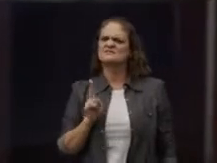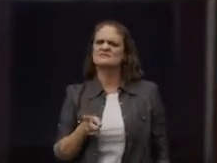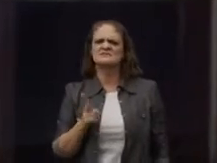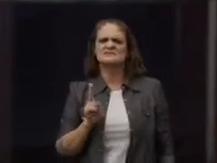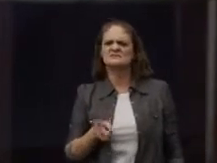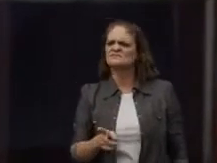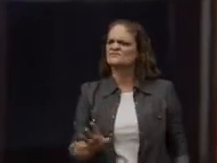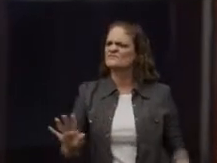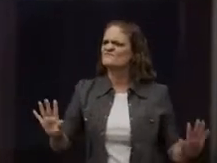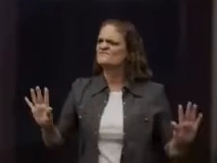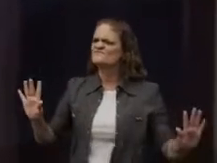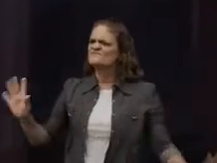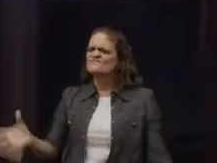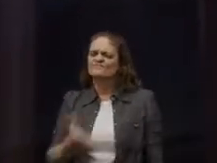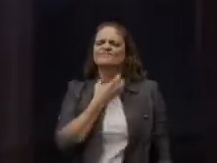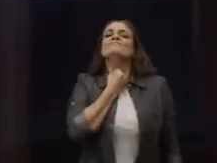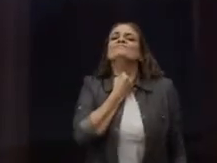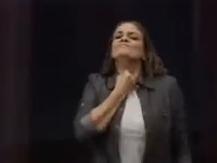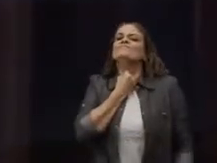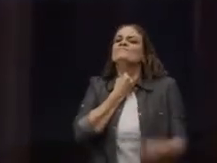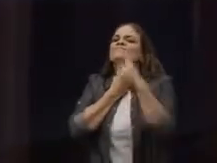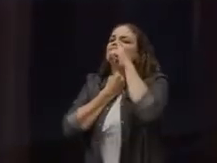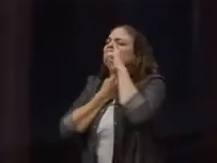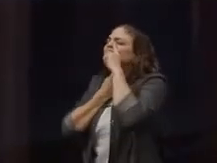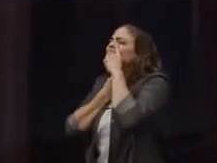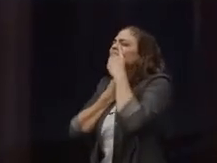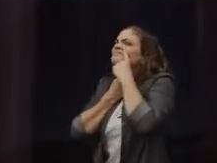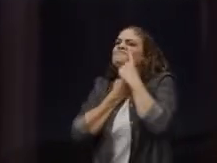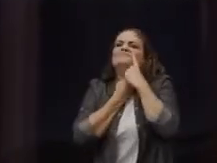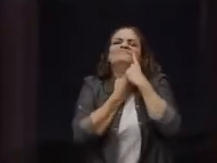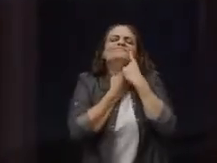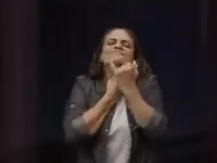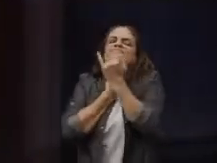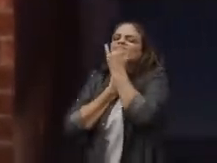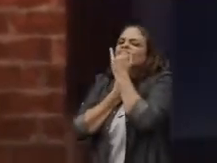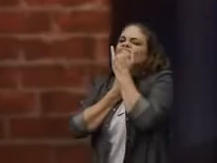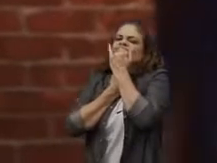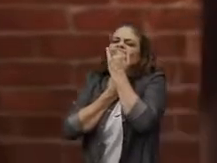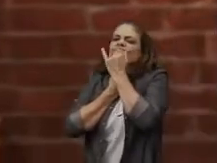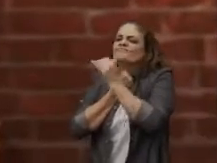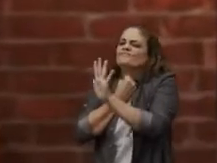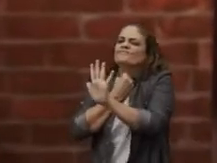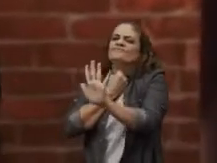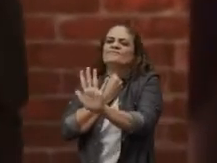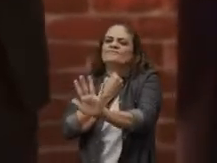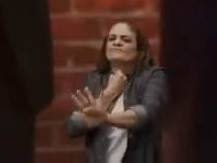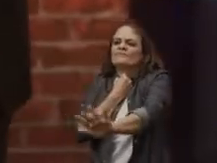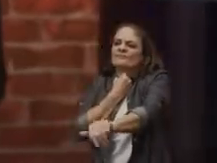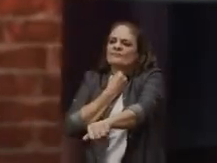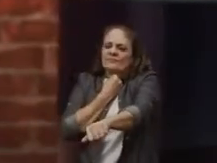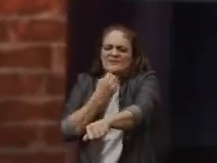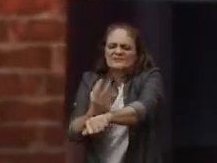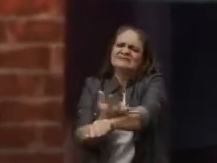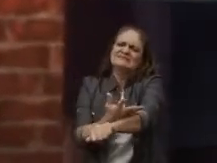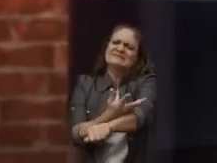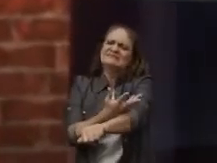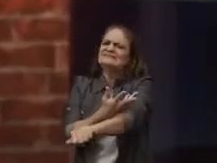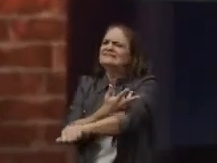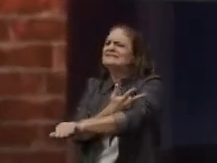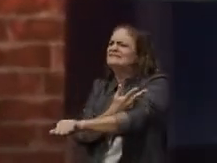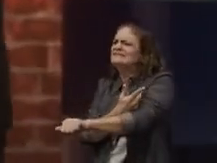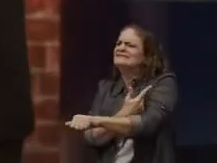solidão. Vou chorar, desculpe, mas eu vou chorar. Na hora em que você